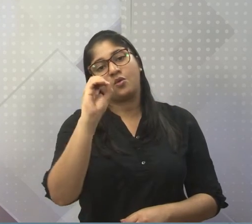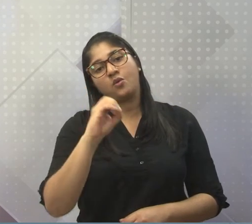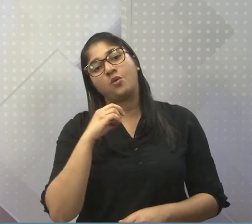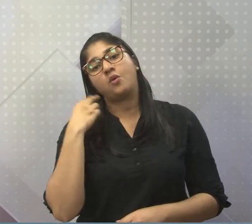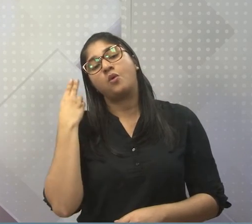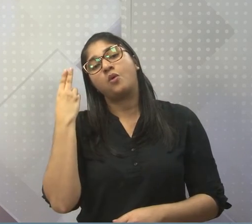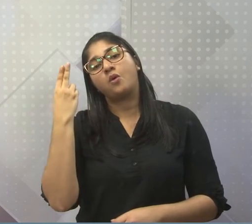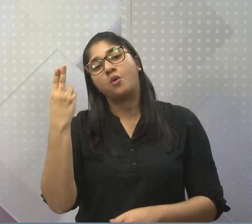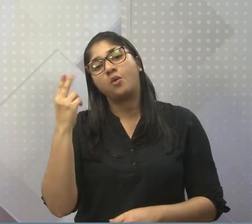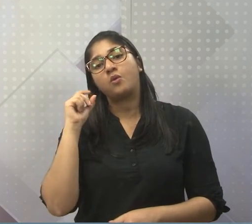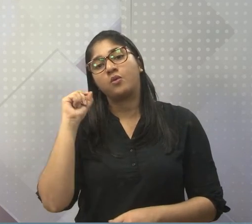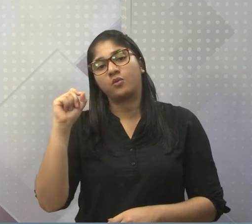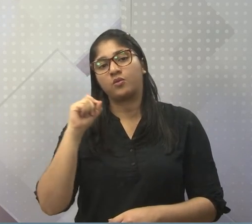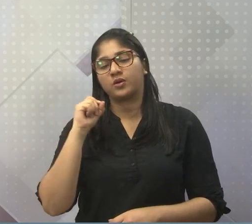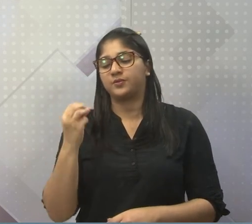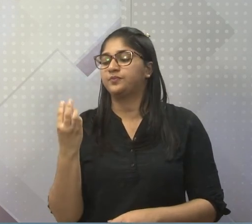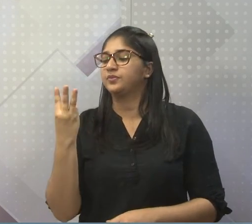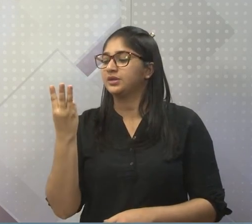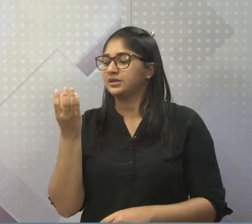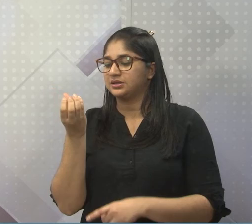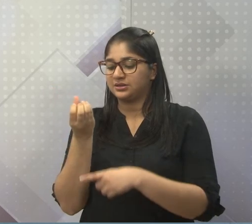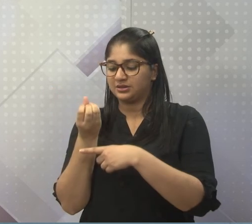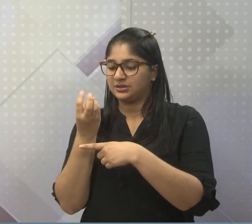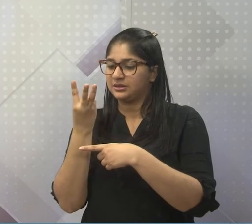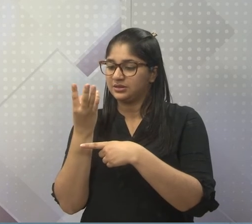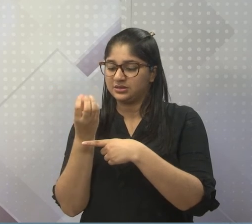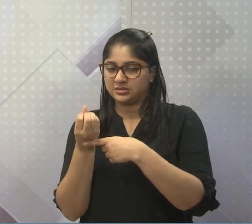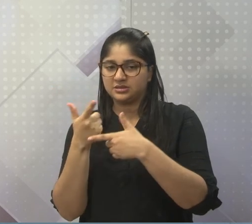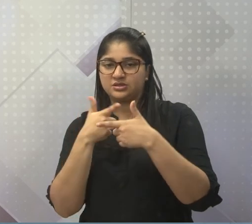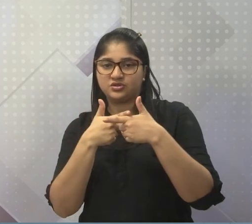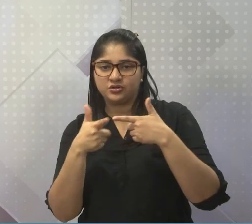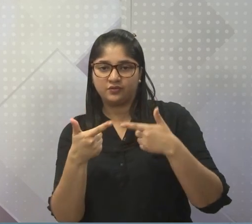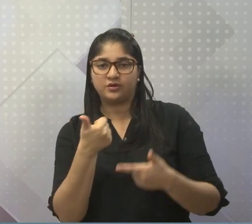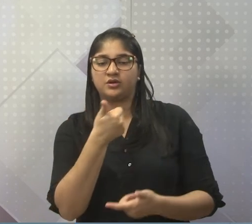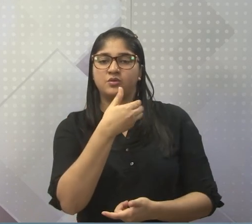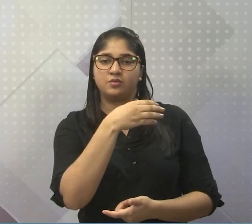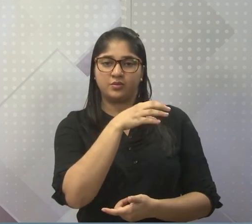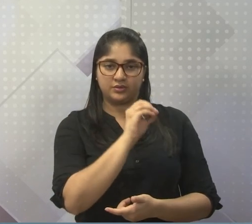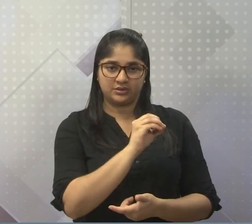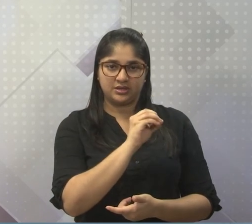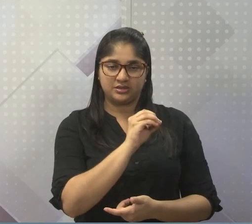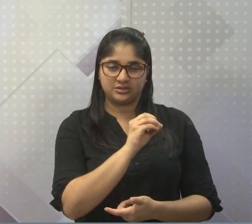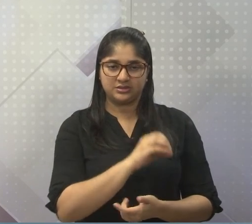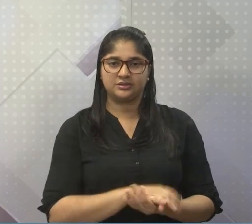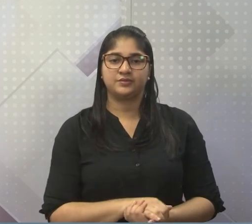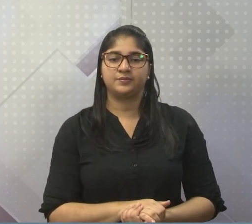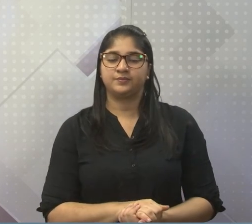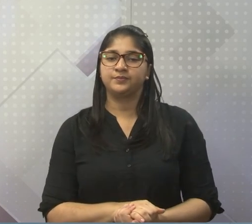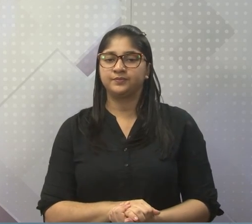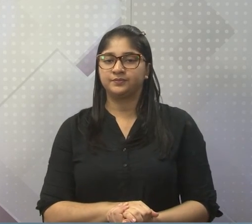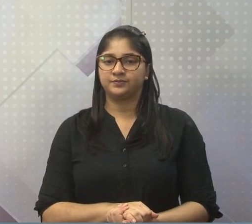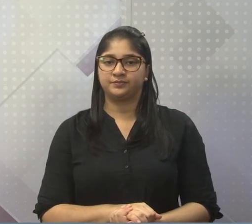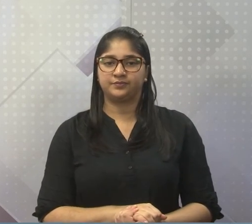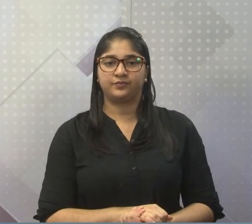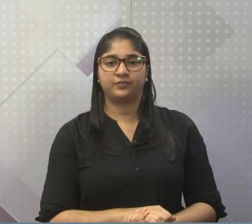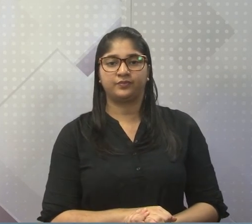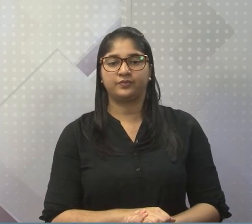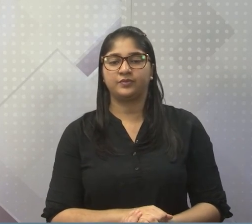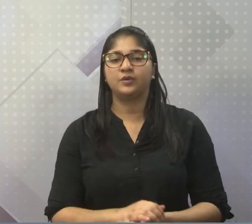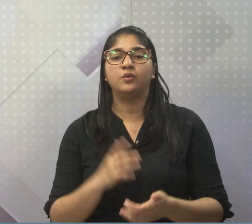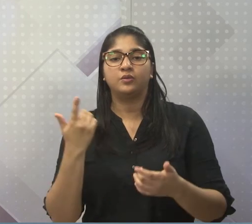faz realmente a divisão, 36 dividido por 10. Quantas vezes o 10 cabe aqui dentro?